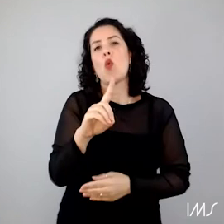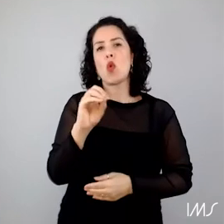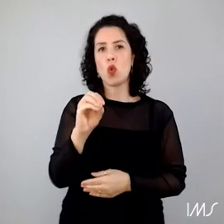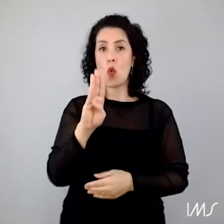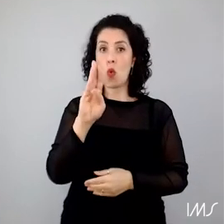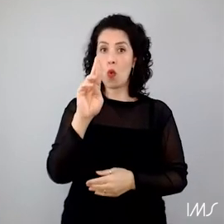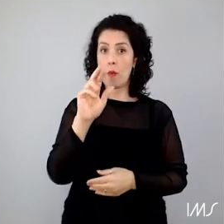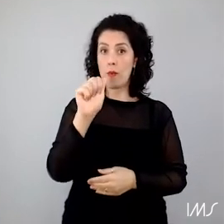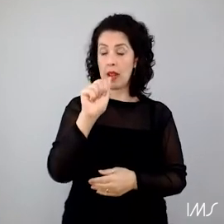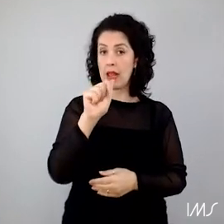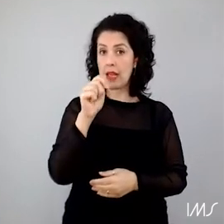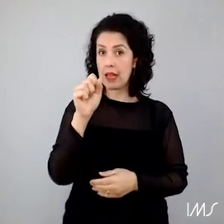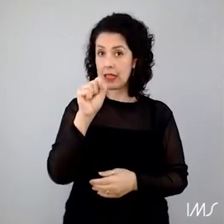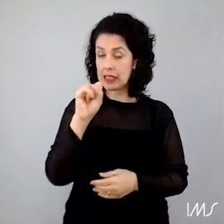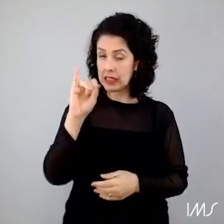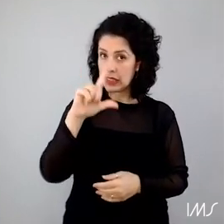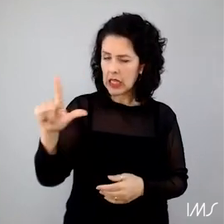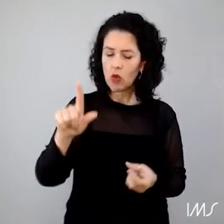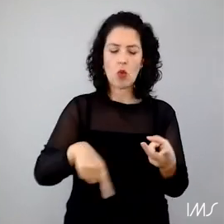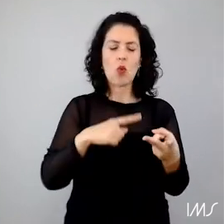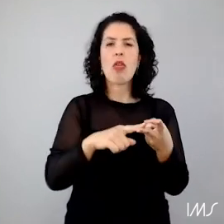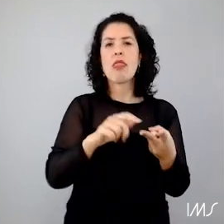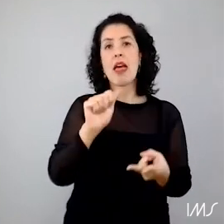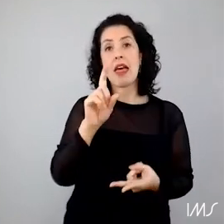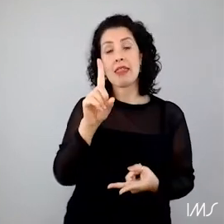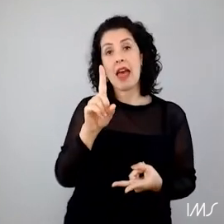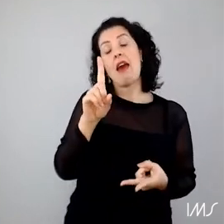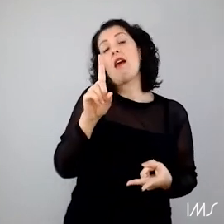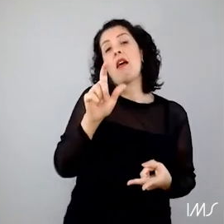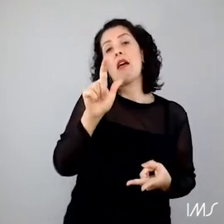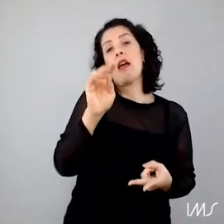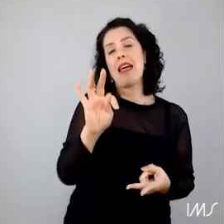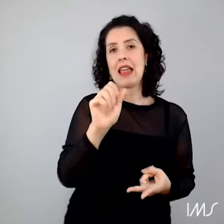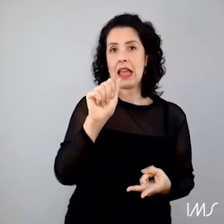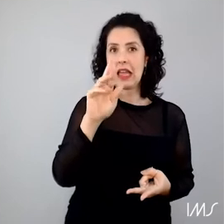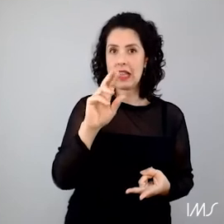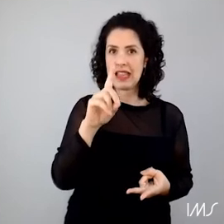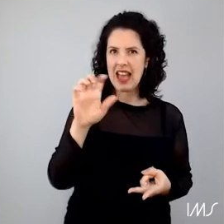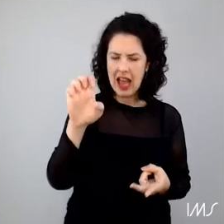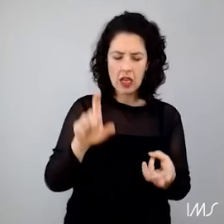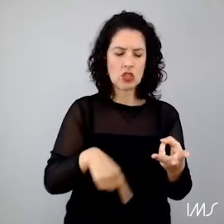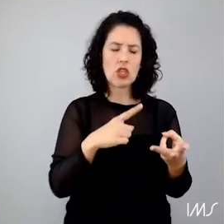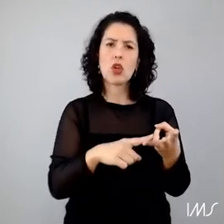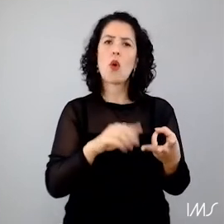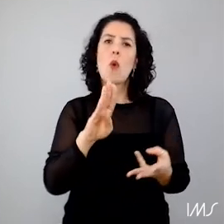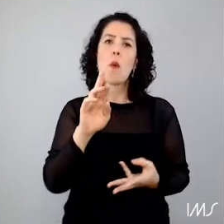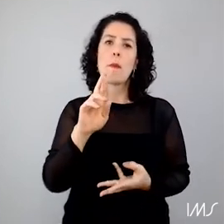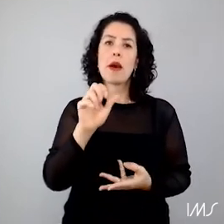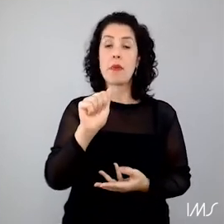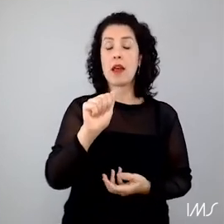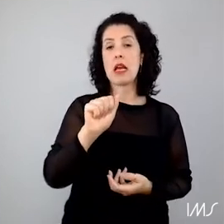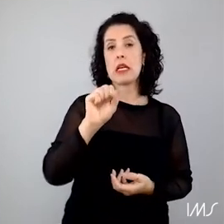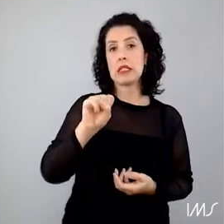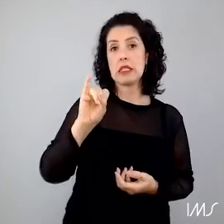Jornal da Tarde, o Correio Brasiliense, principalmente. Esses três